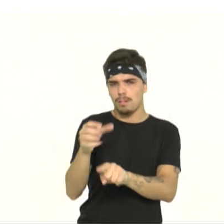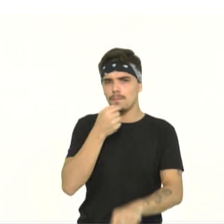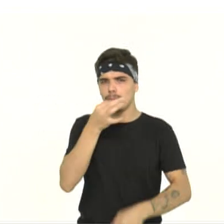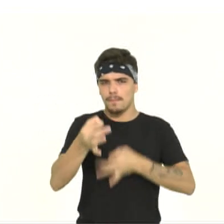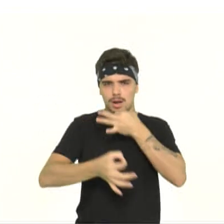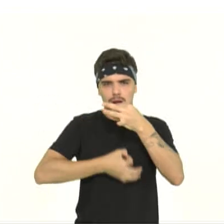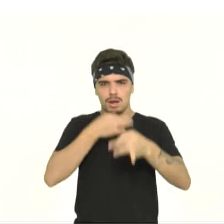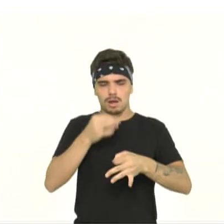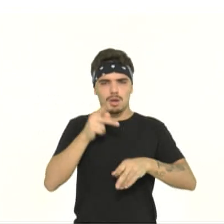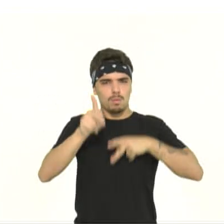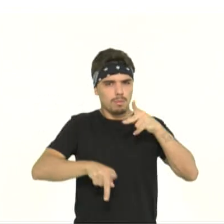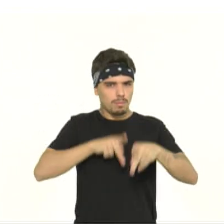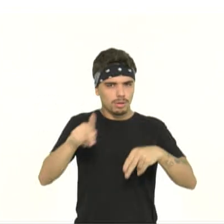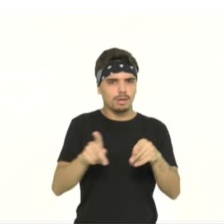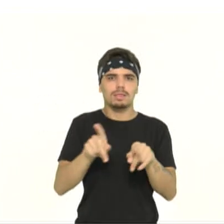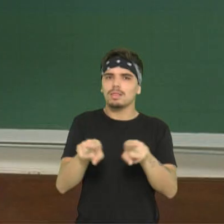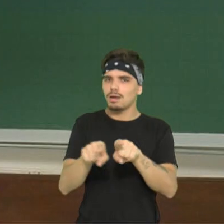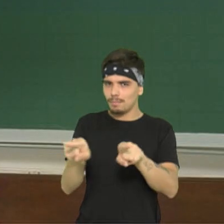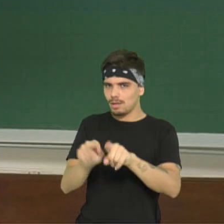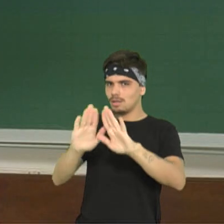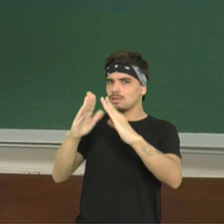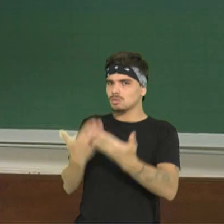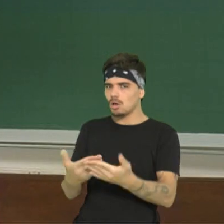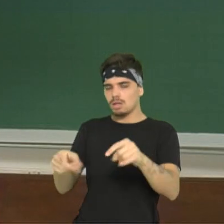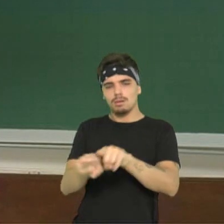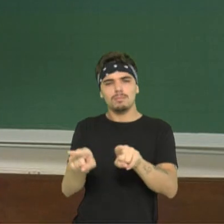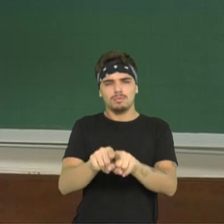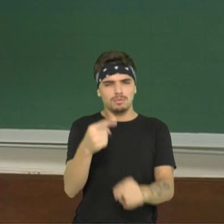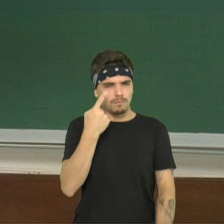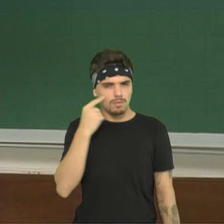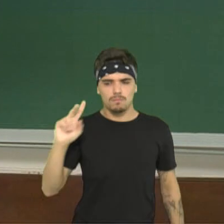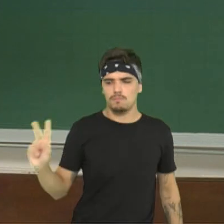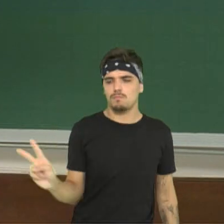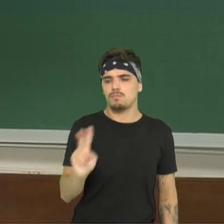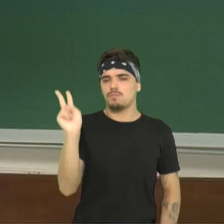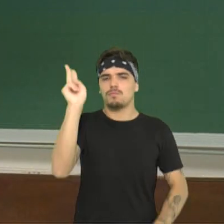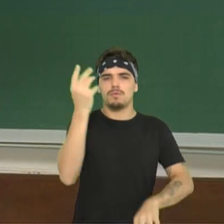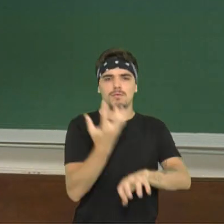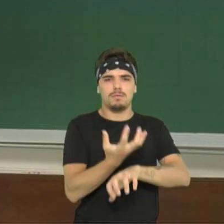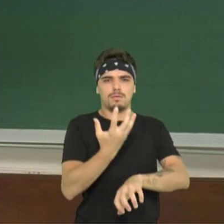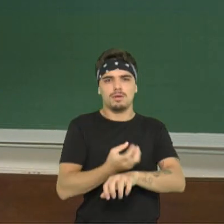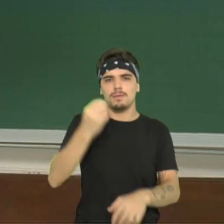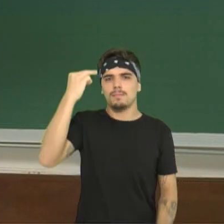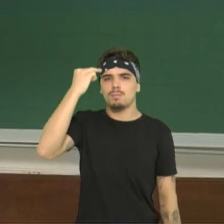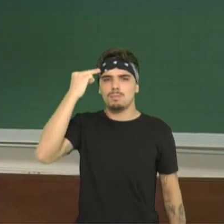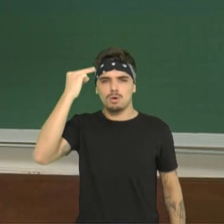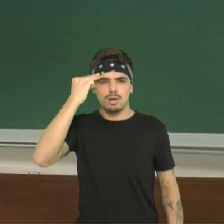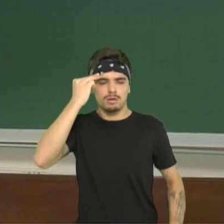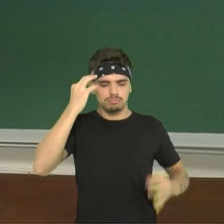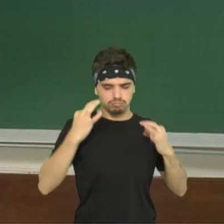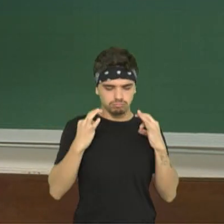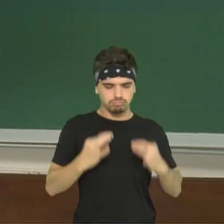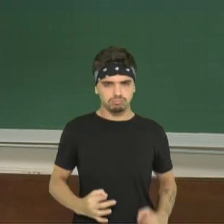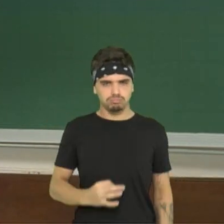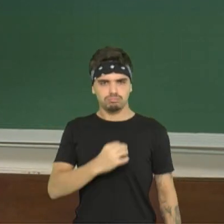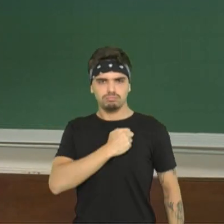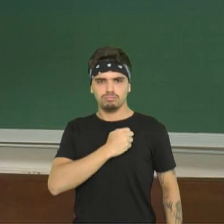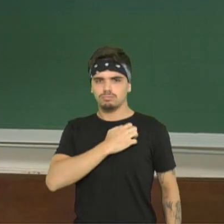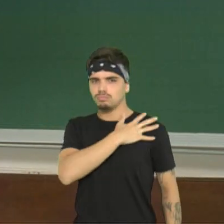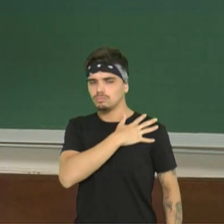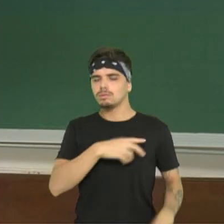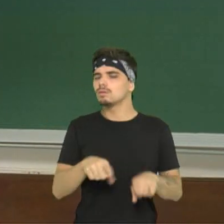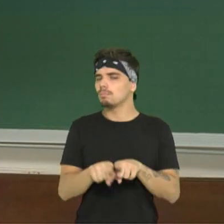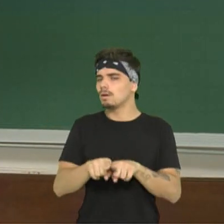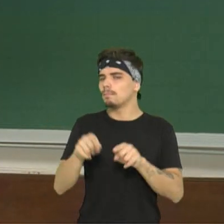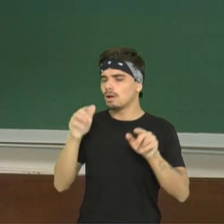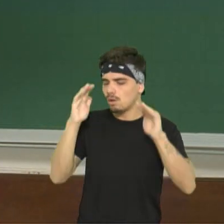nas escolas, a gente viu lá a valorização de disciplinas como moral e cívica, né, para obedecer